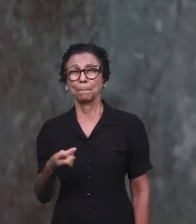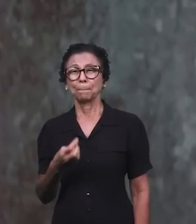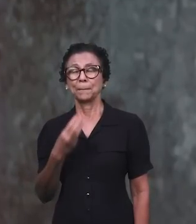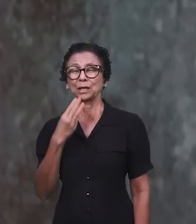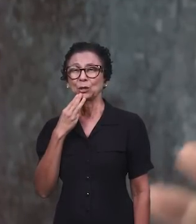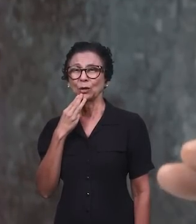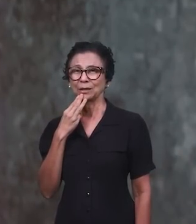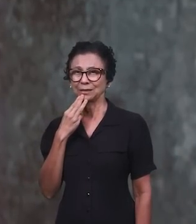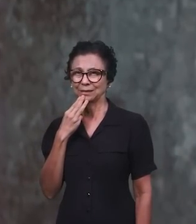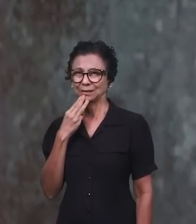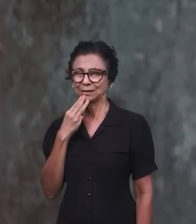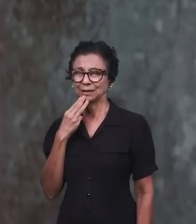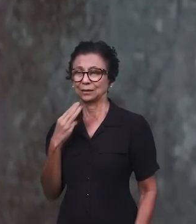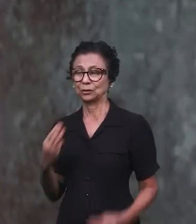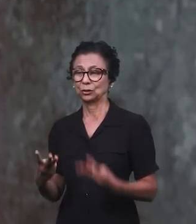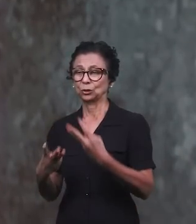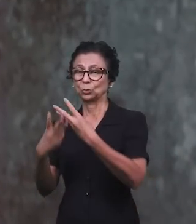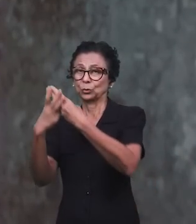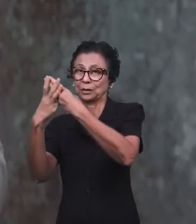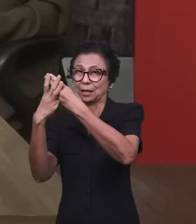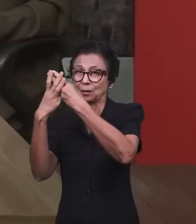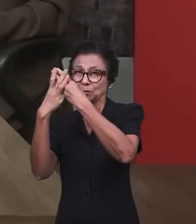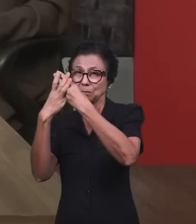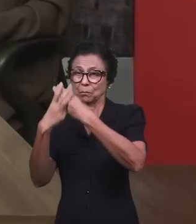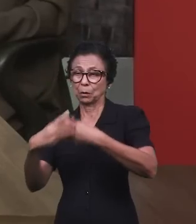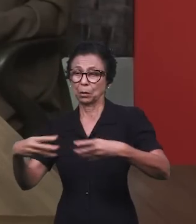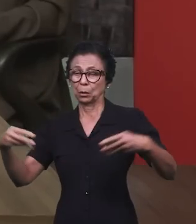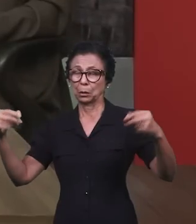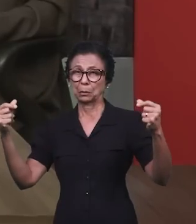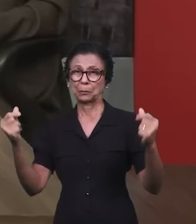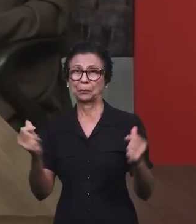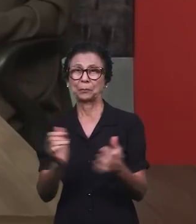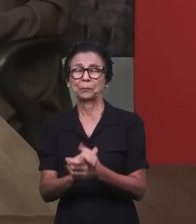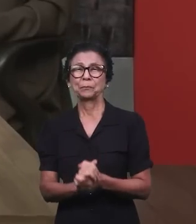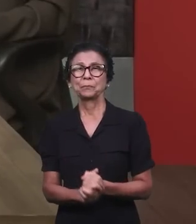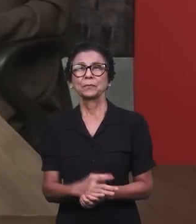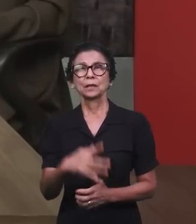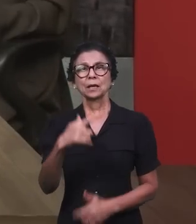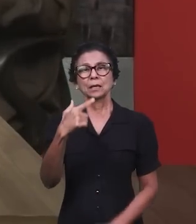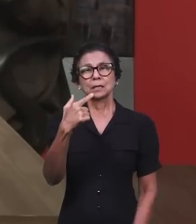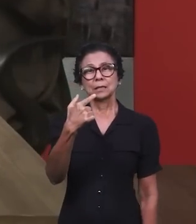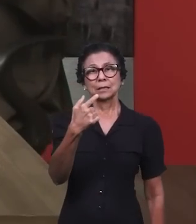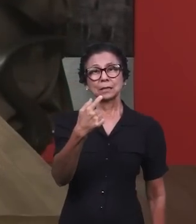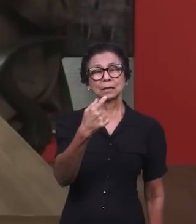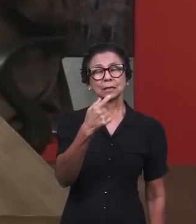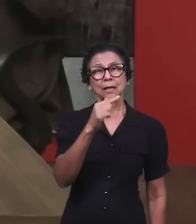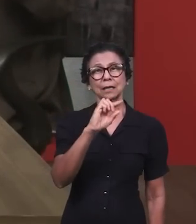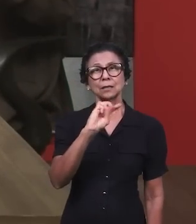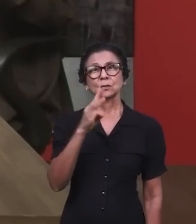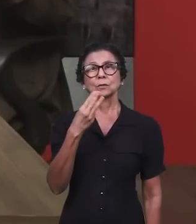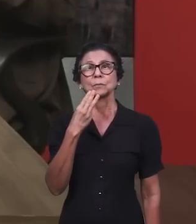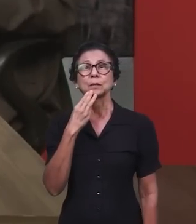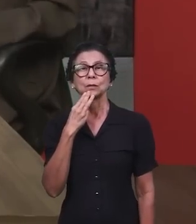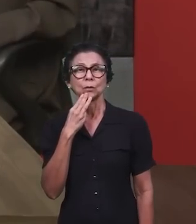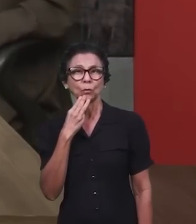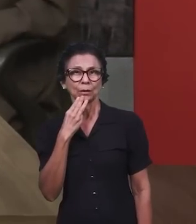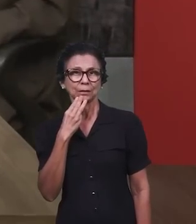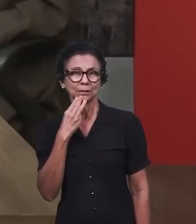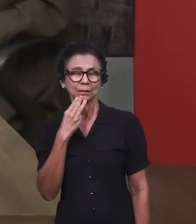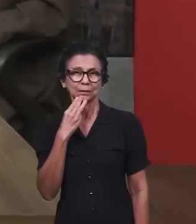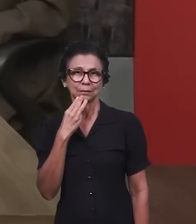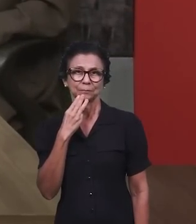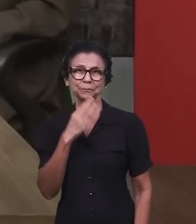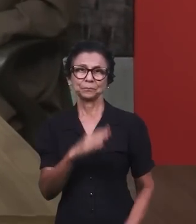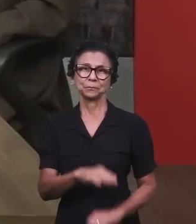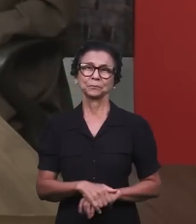essa situação tornou ainda mais... Dos 7 milhões que haviam na Europa... 7 milhões na Europa, 6 milhões... 6 milhões foram